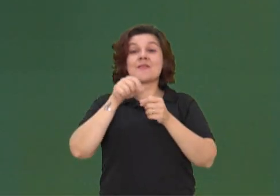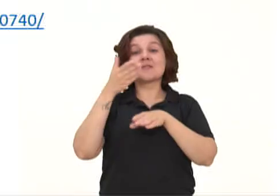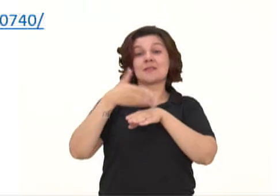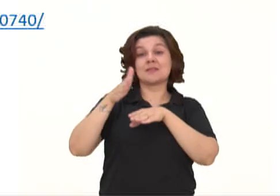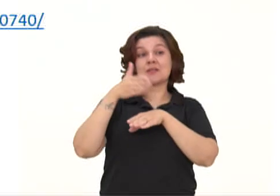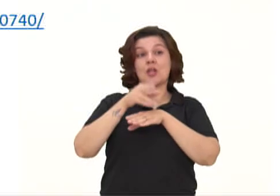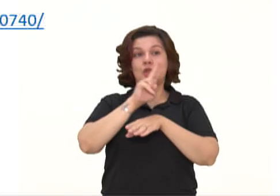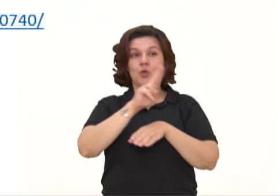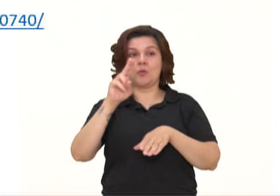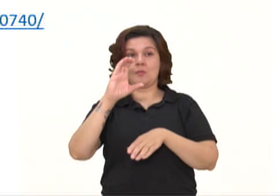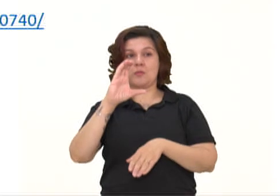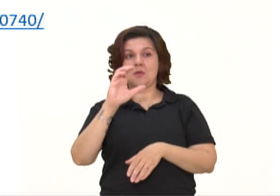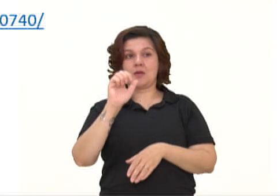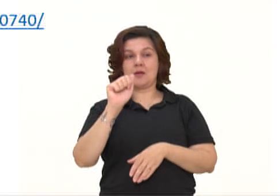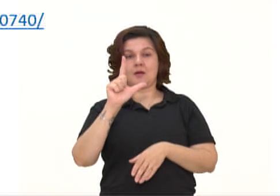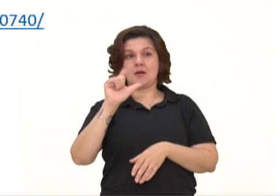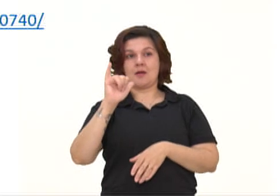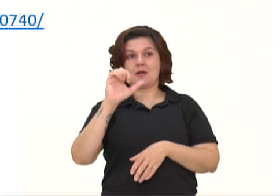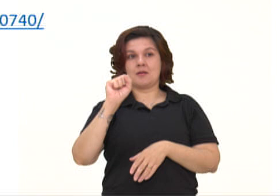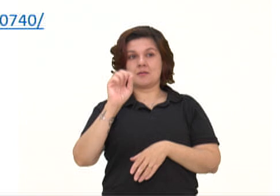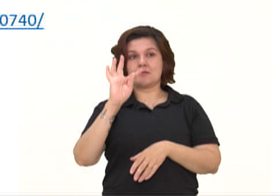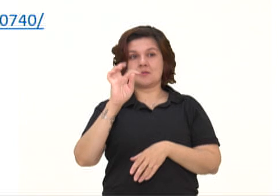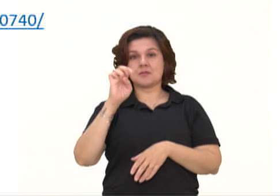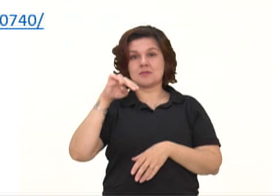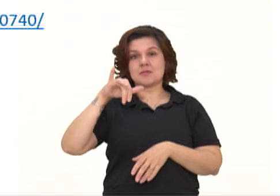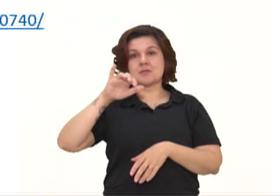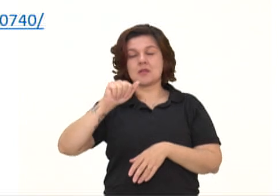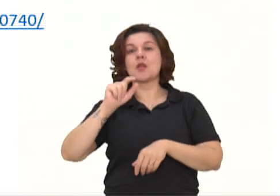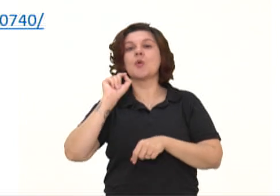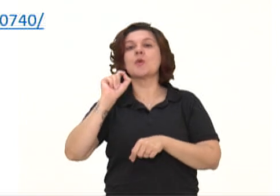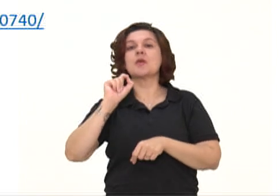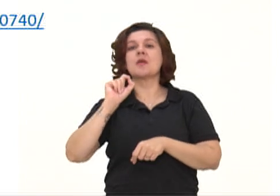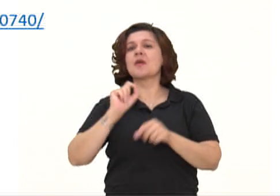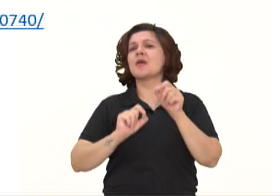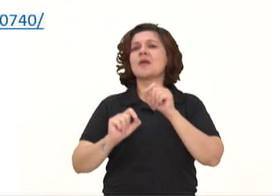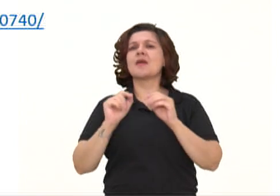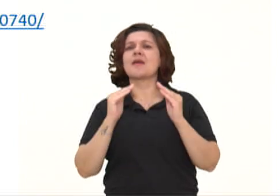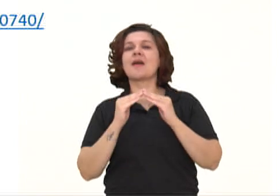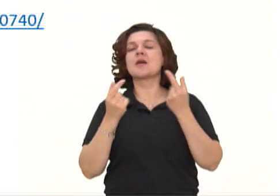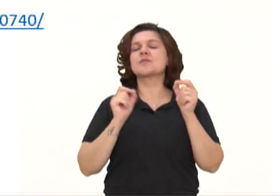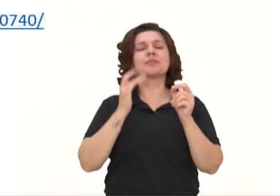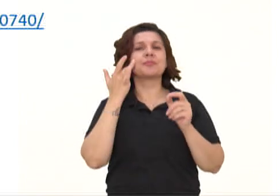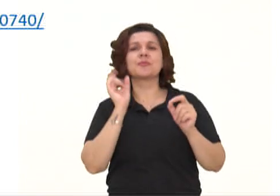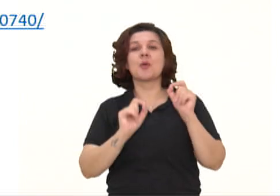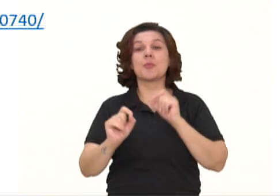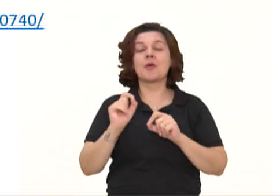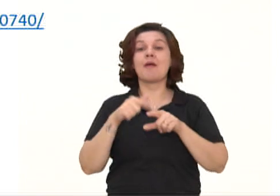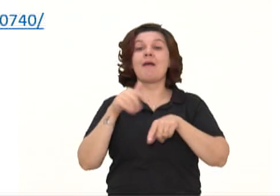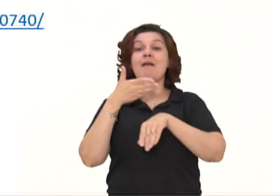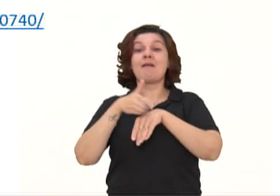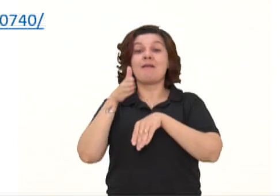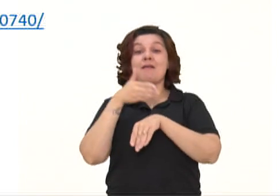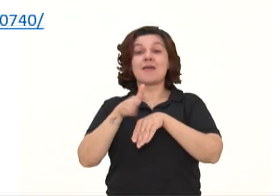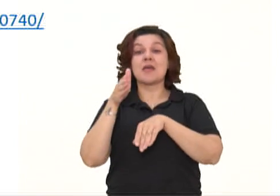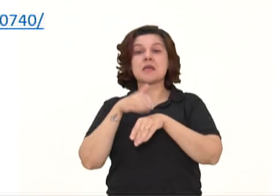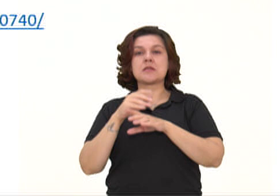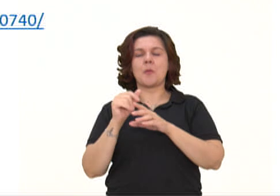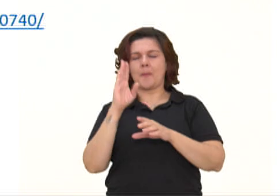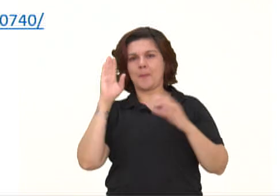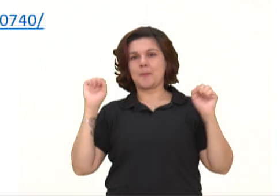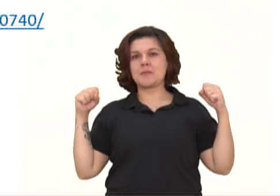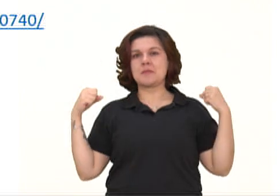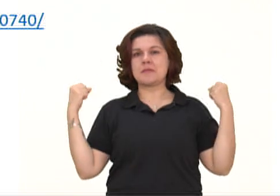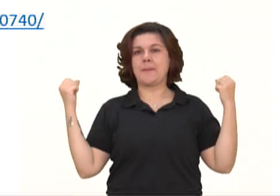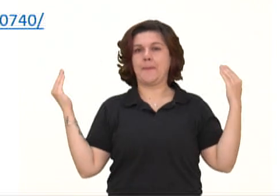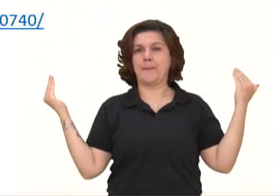de calistenia, que se você de casa não sabe, basicamente a calistenia é o tipo de exercício onde nós usamos o nosso principal,